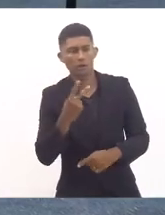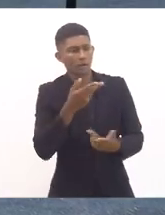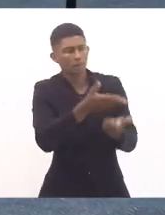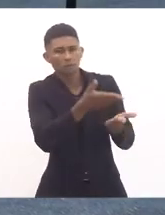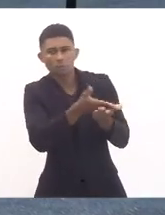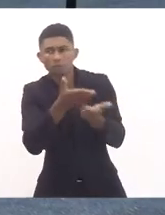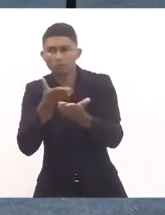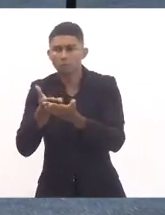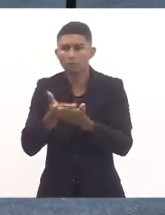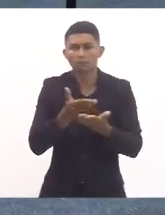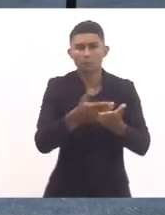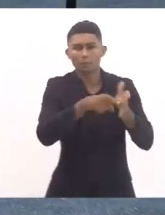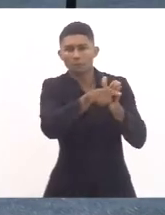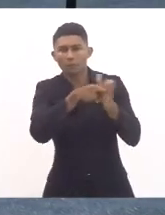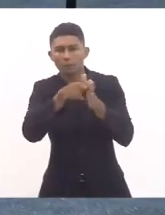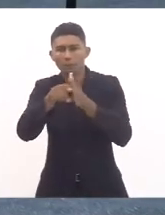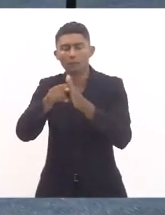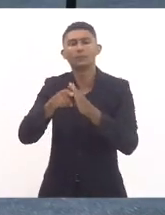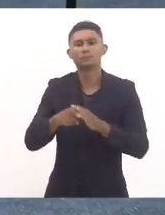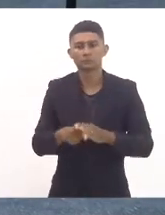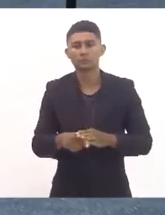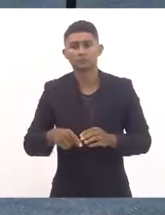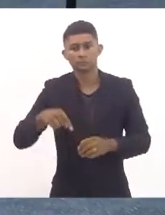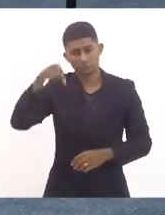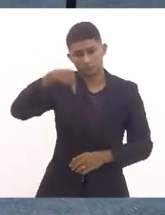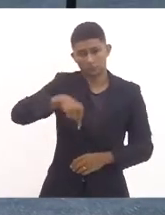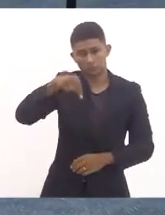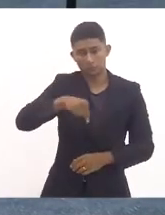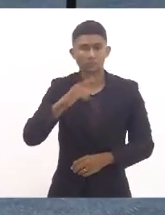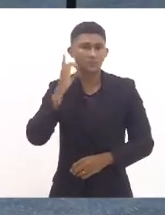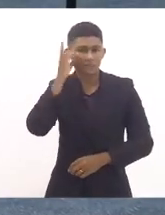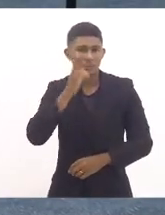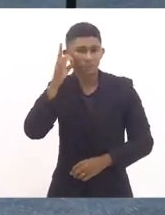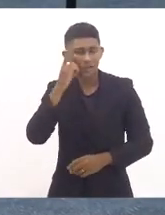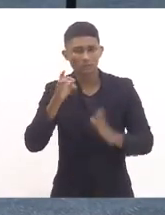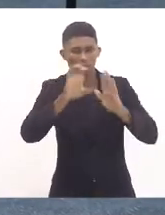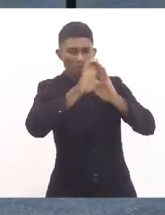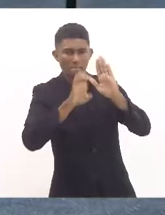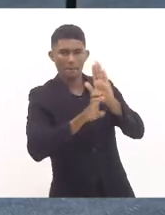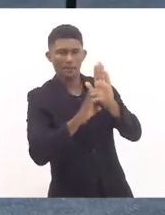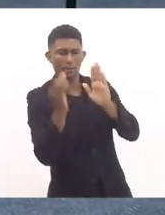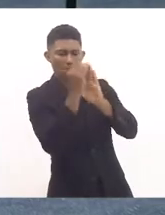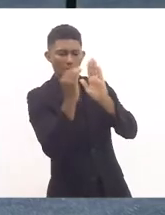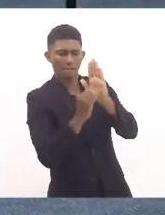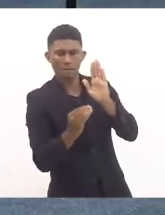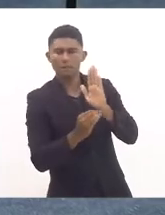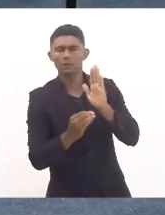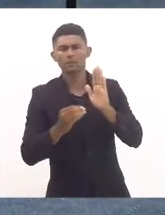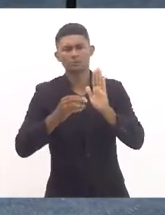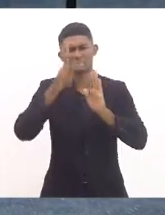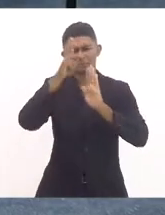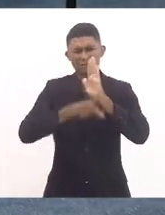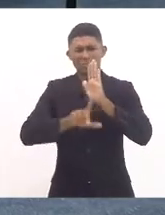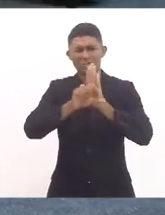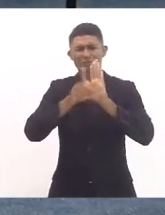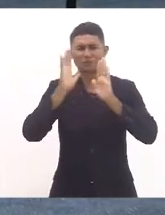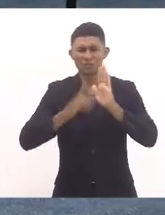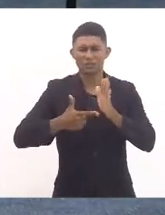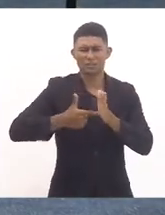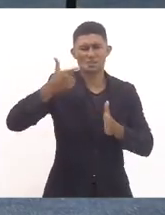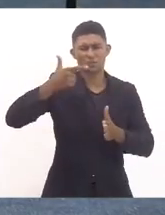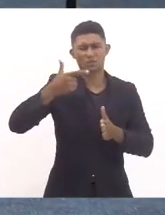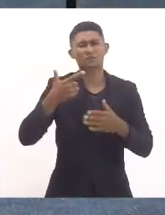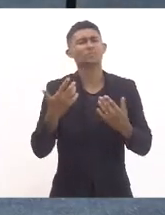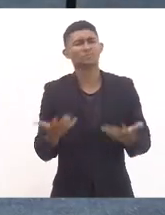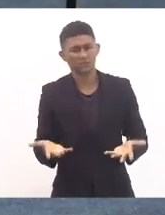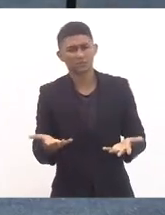da matéria. Quando o deputado aqui da casa apresenta emenda supressiva a um projeto que já está em segunda e através do